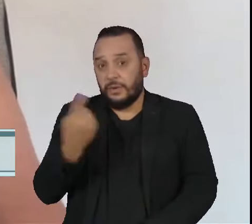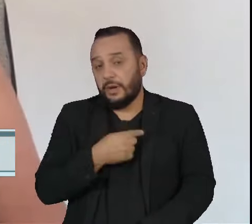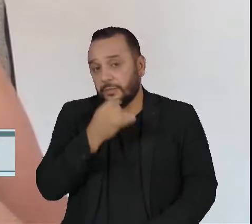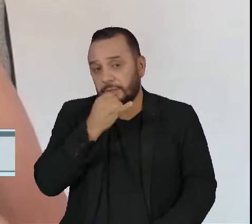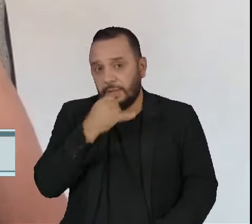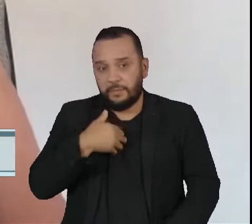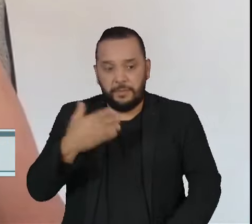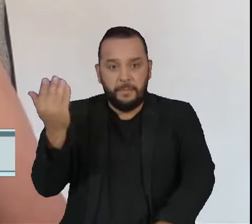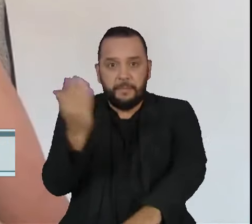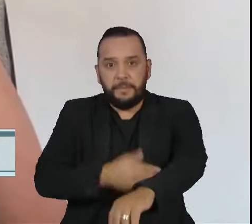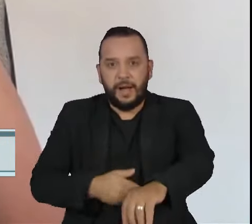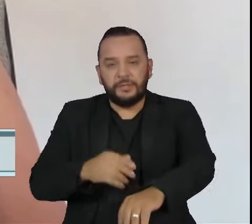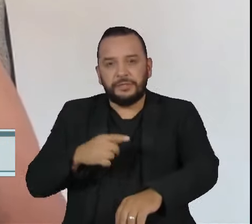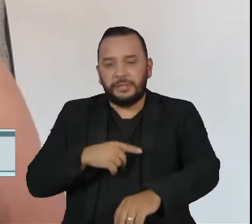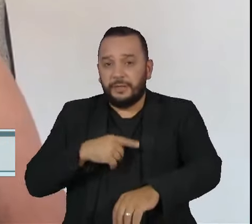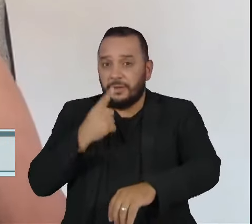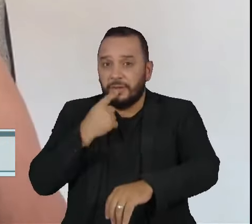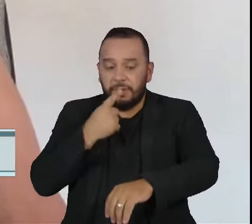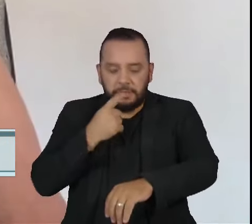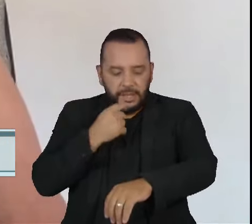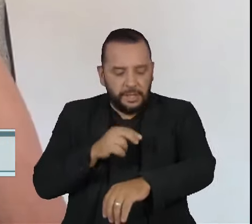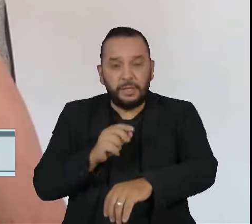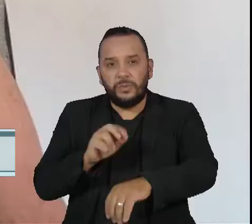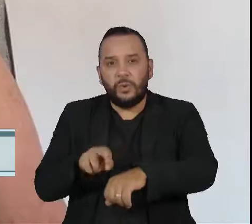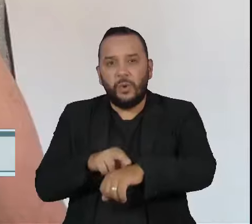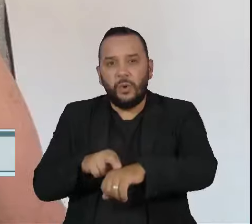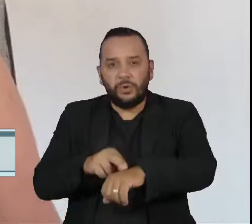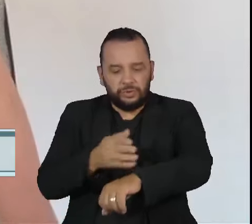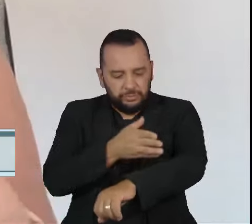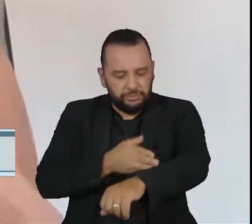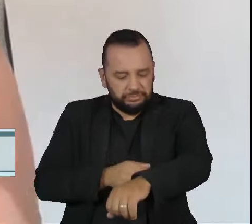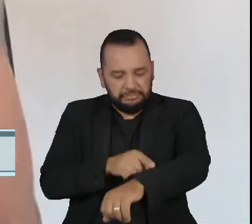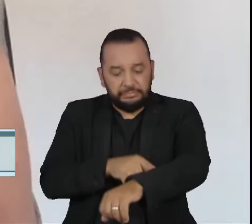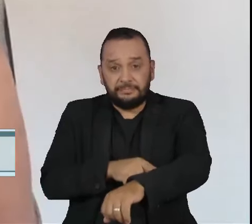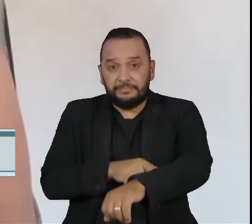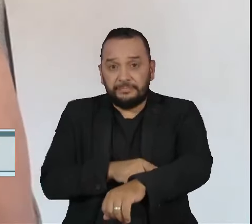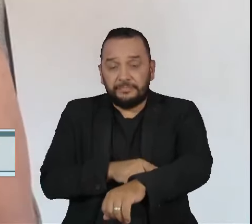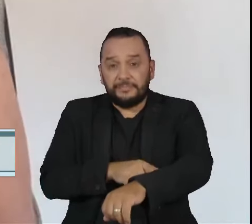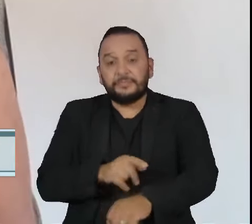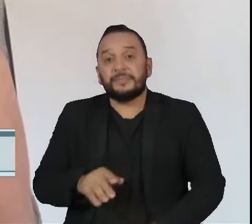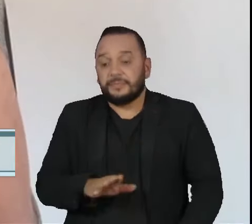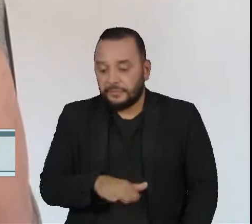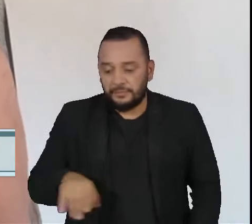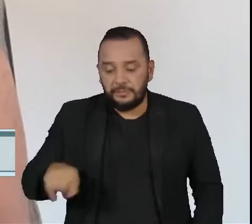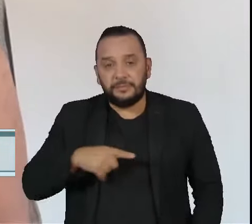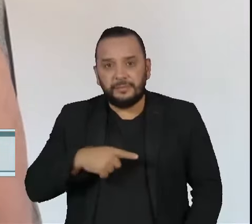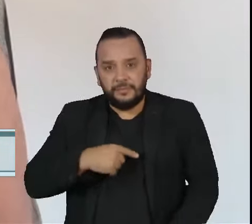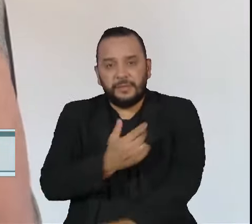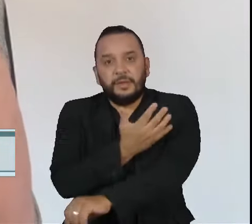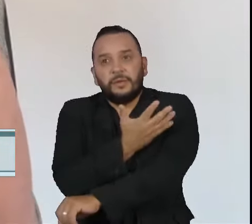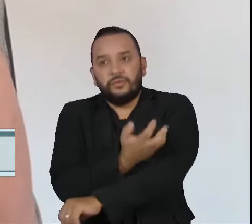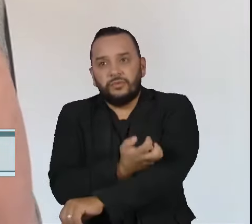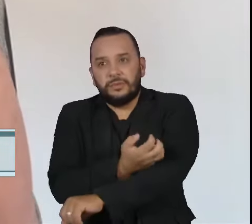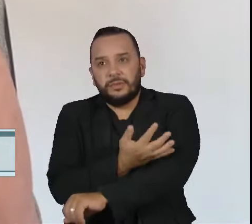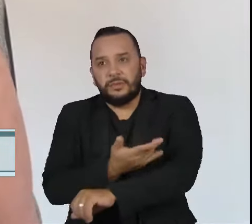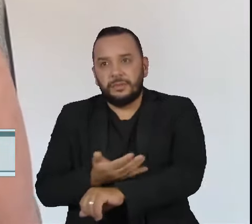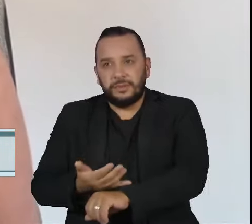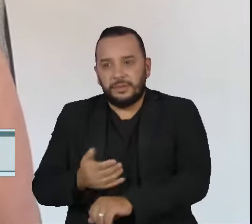gente fica com um roxo, fica com um edema, né? Na pele. A criança que tem hemofilia, esse edema é muito